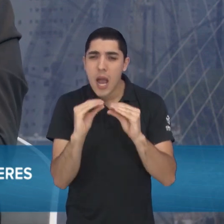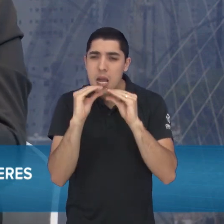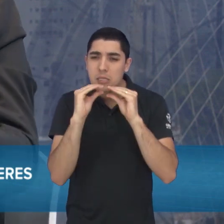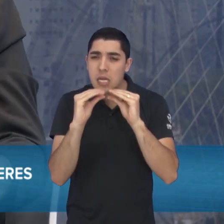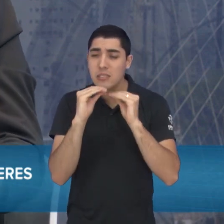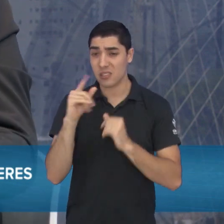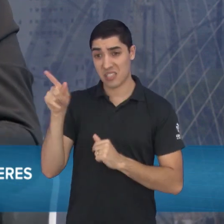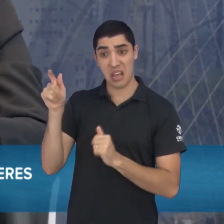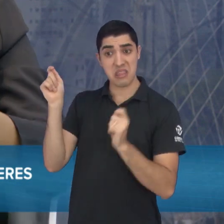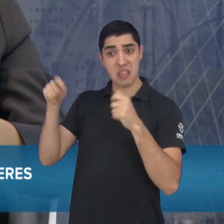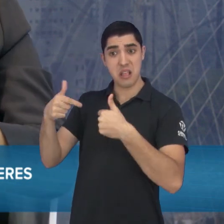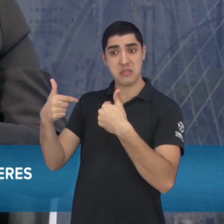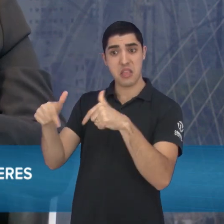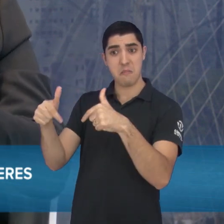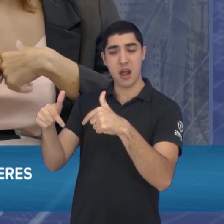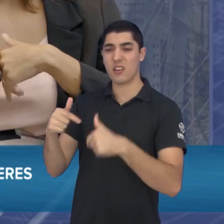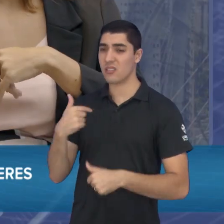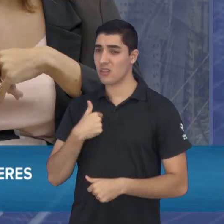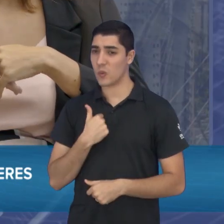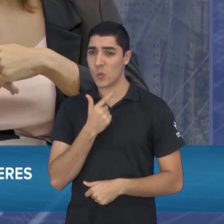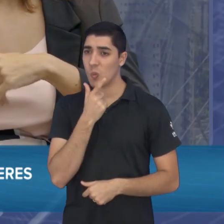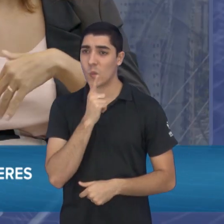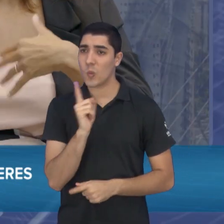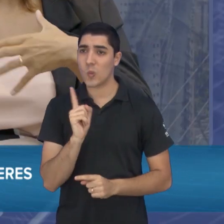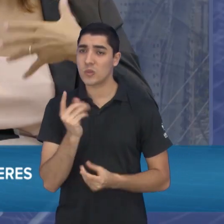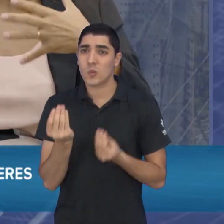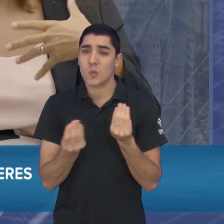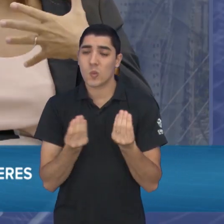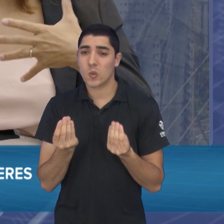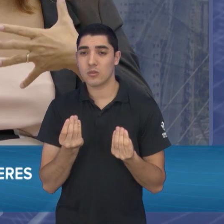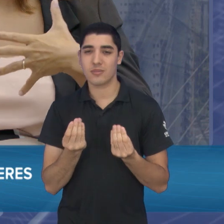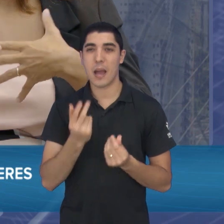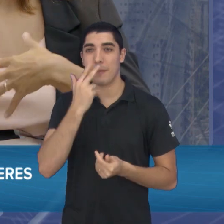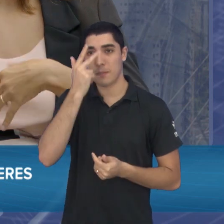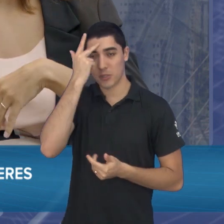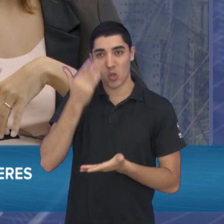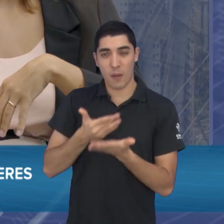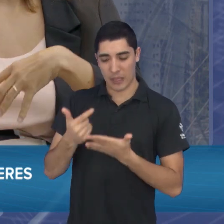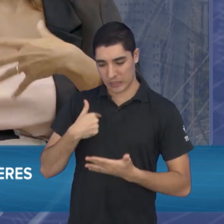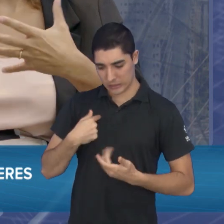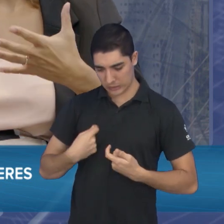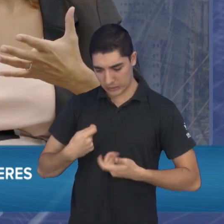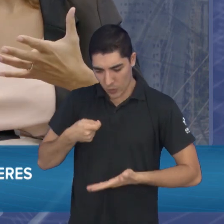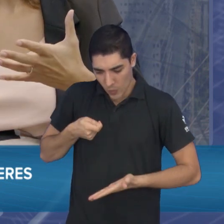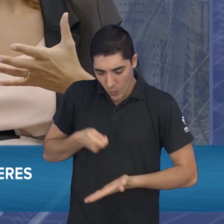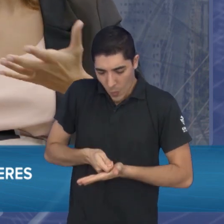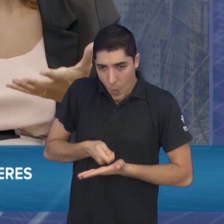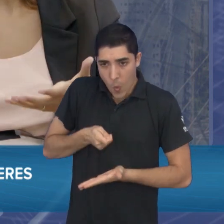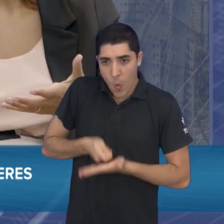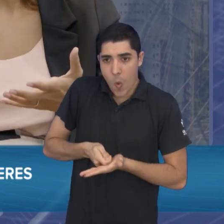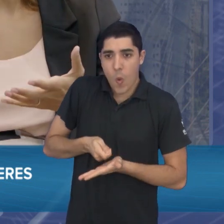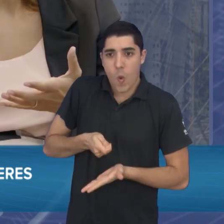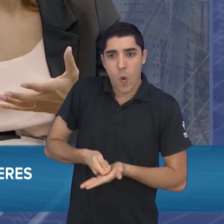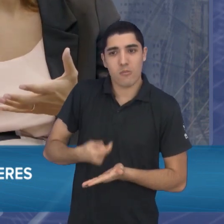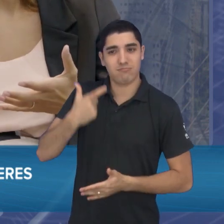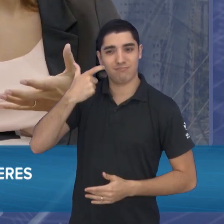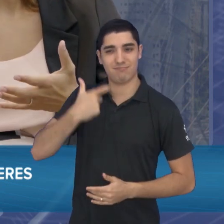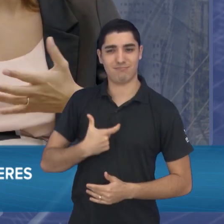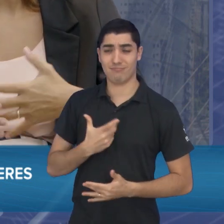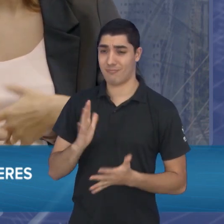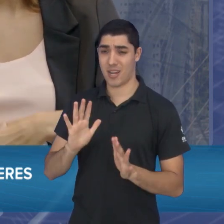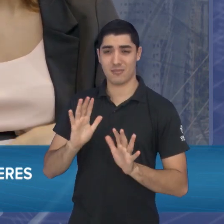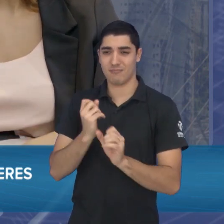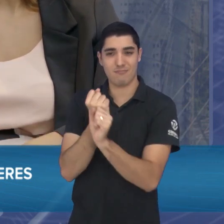e eu não consigo, né? Então, é uma exigência que vai se fazendo e que é impossível de fazer, não